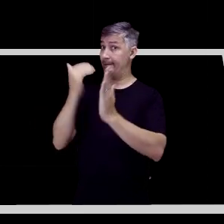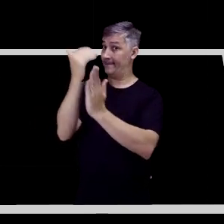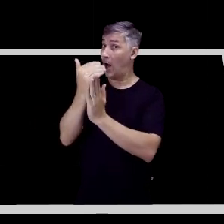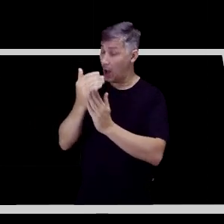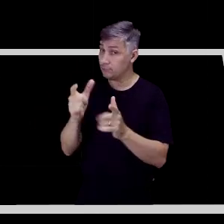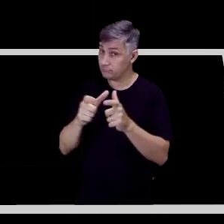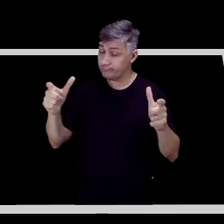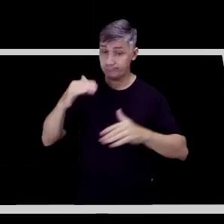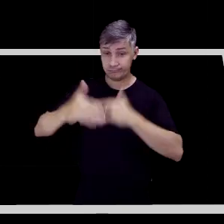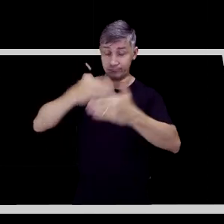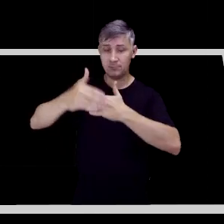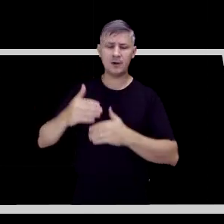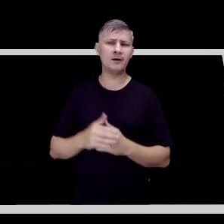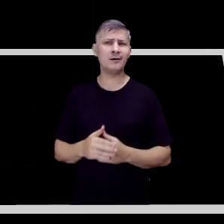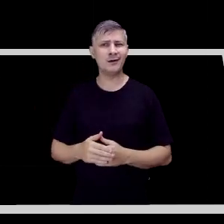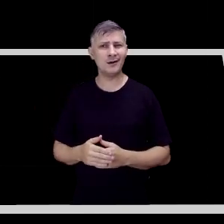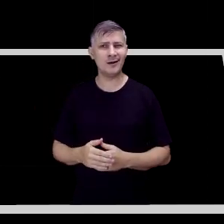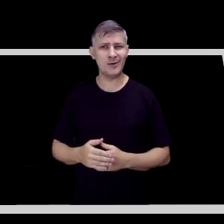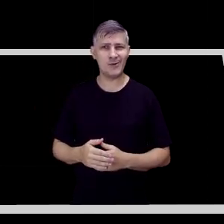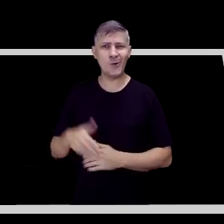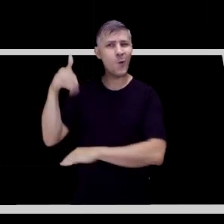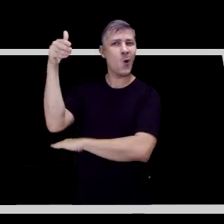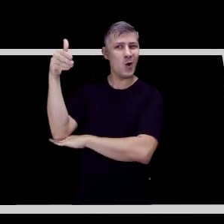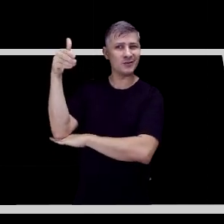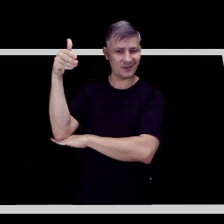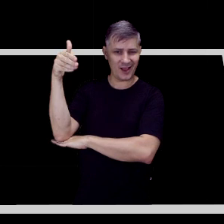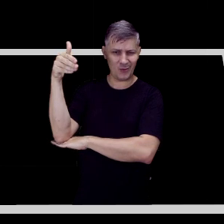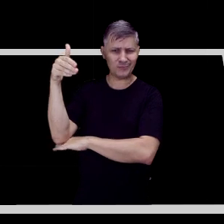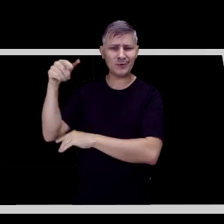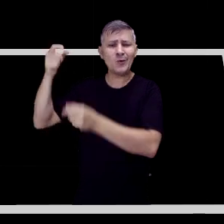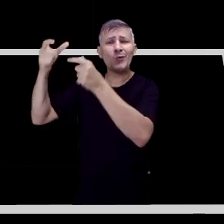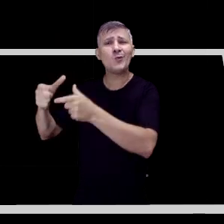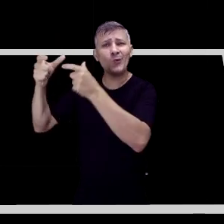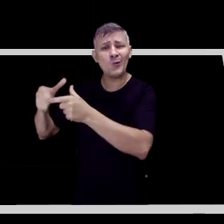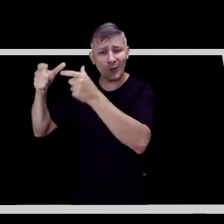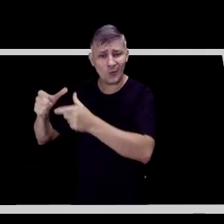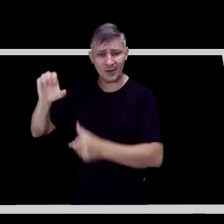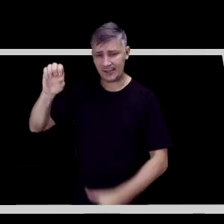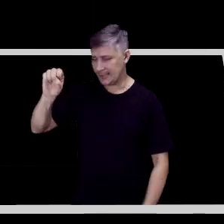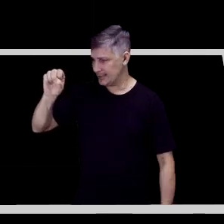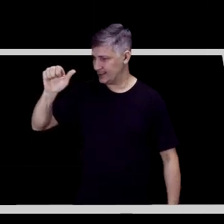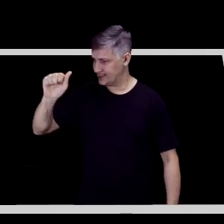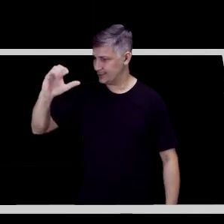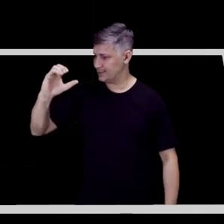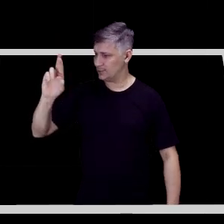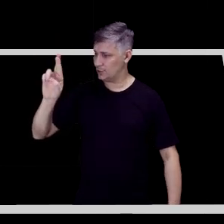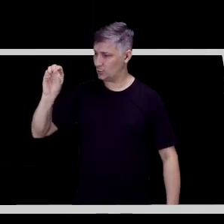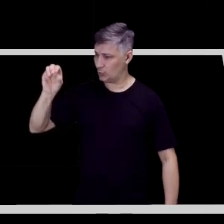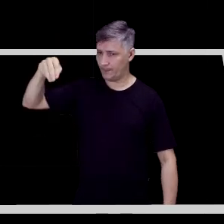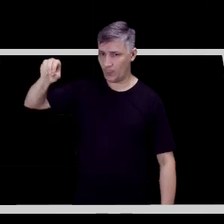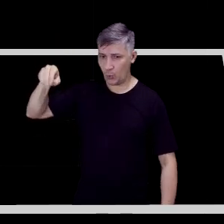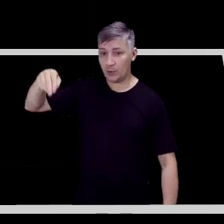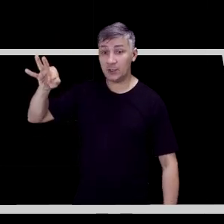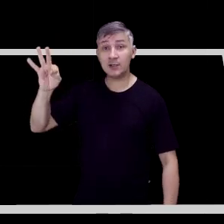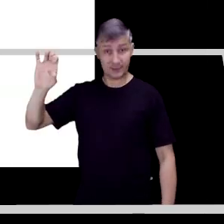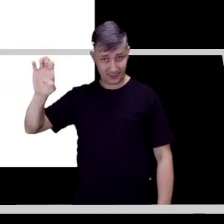maior que nós desenvolvemos, que é um hotel paisagem, se chama Sacromonte, em Maldonado, no Uruguai. É um